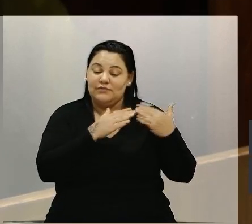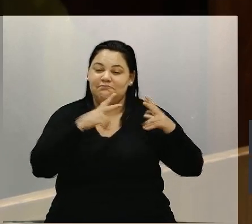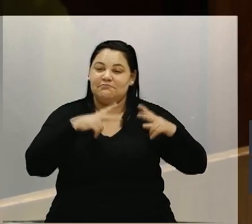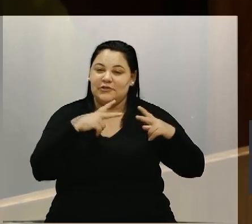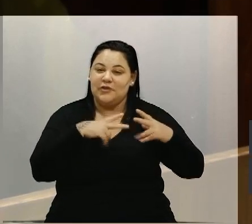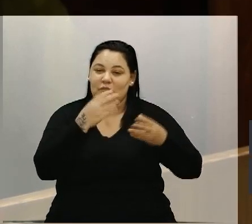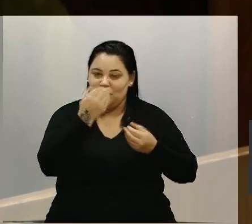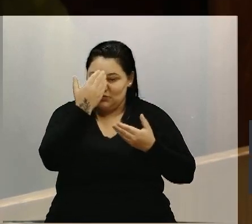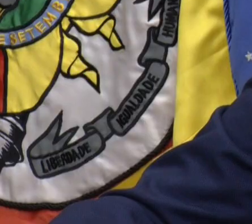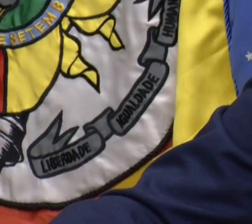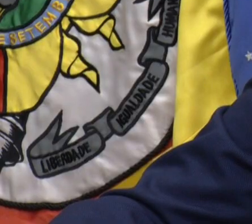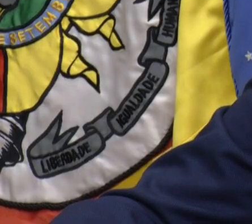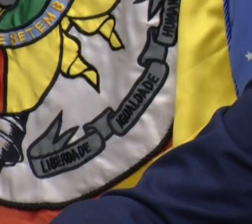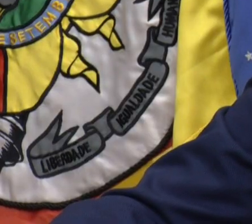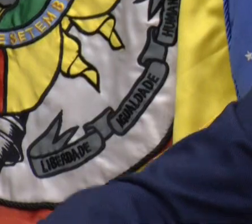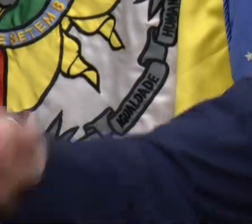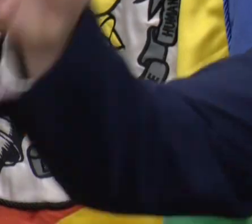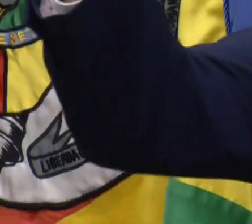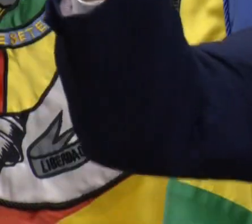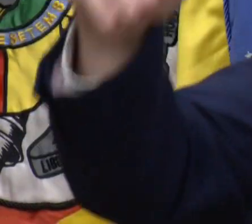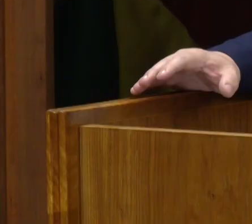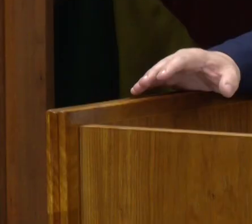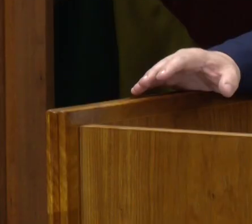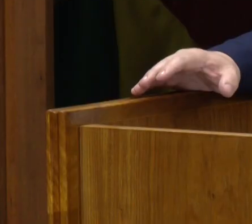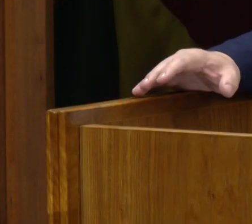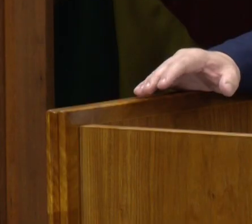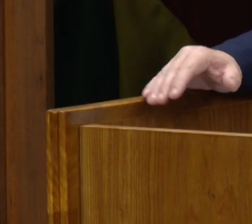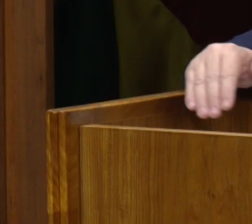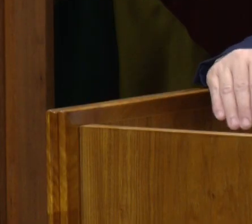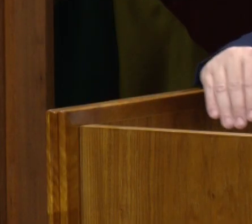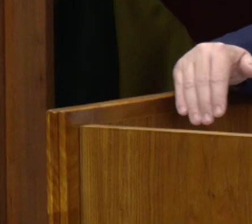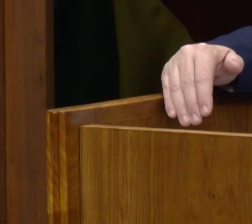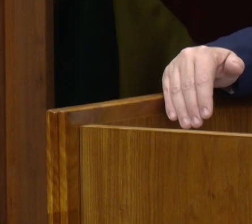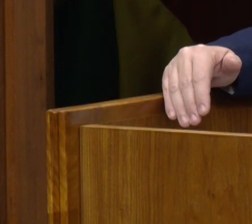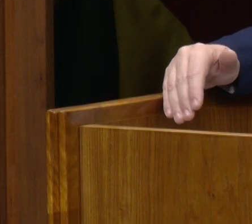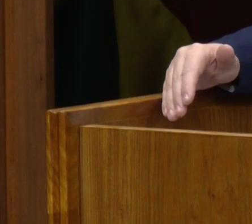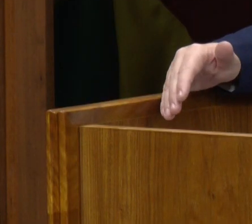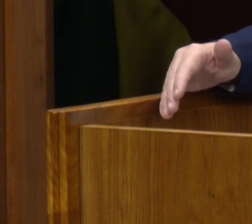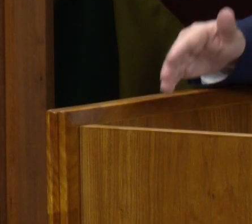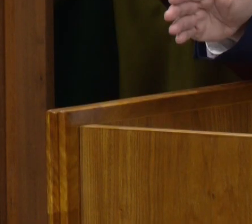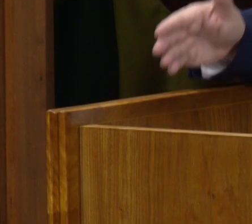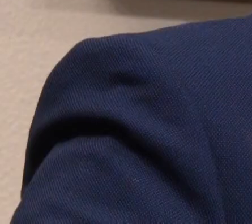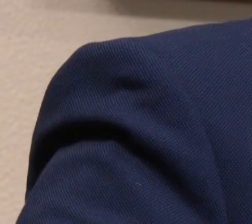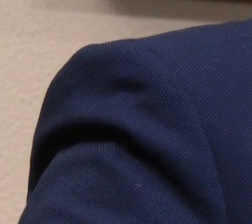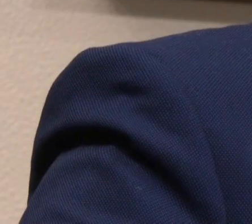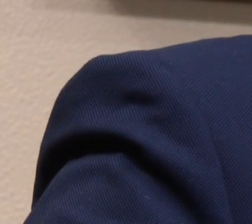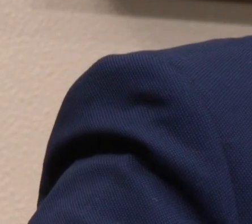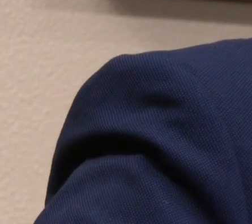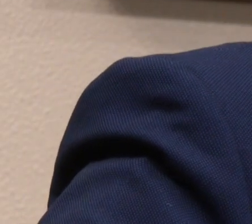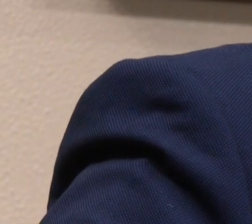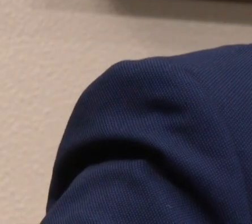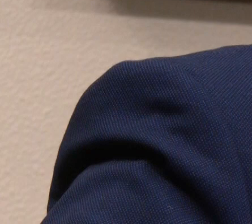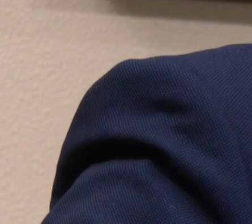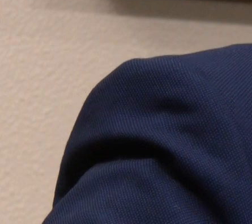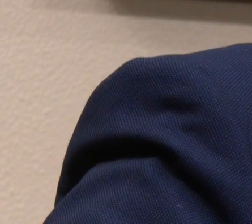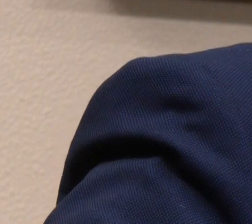Muito obrigado a todos. O vereador Lucas Dil falou da importância da instituição para o desenvolvimento social de Caxias do Sul, sendo